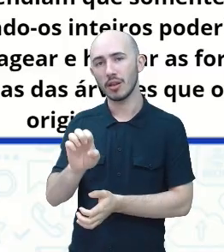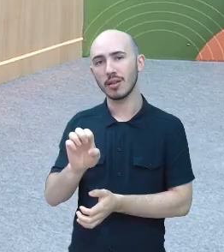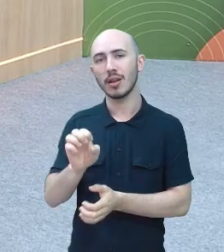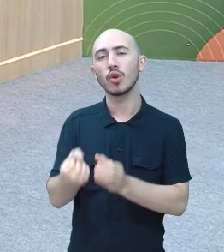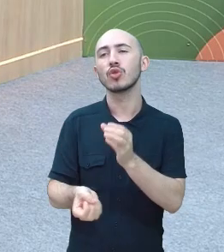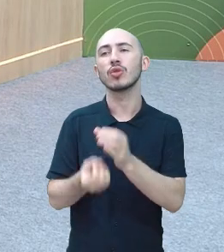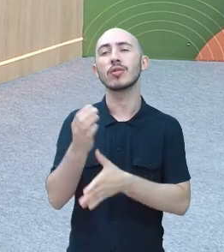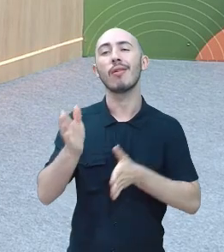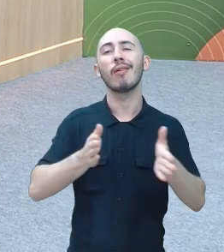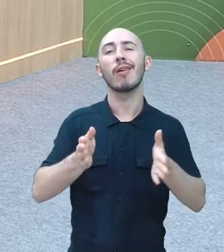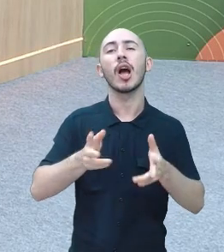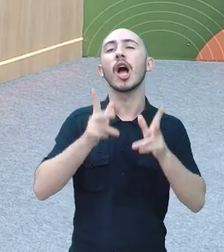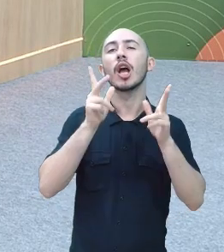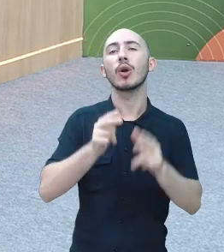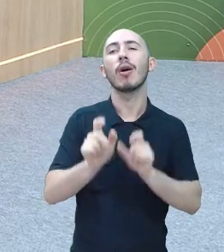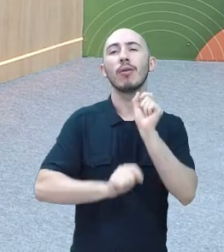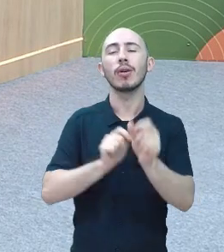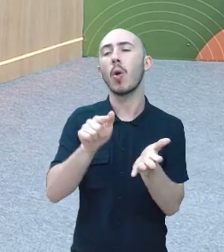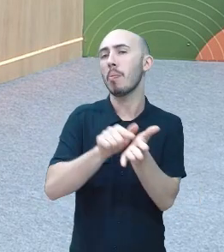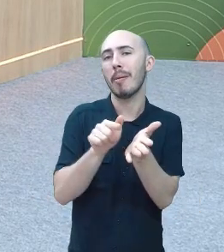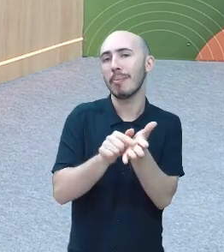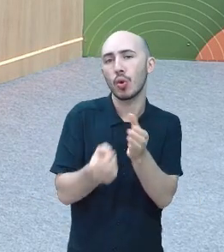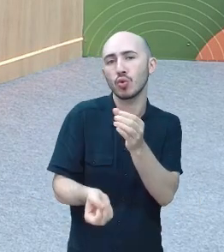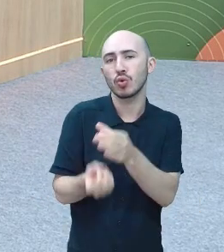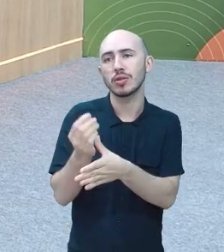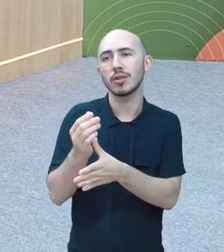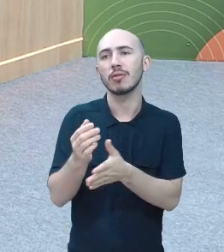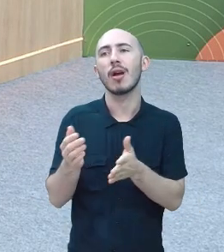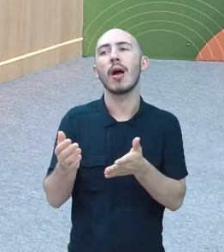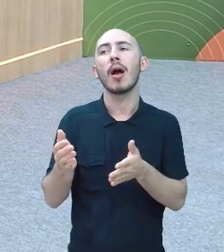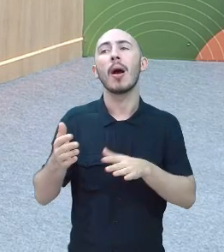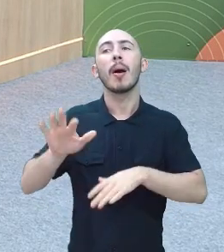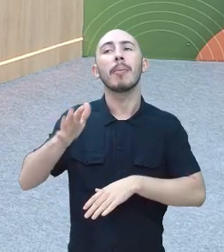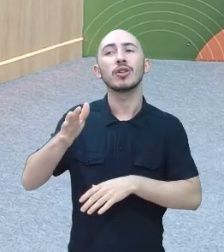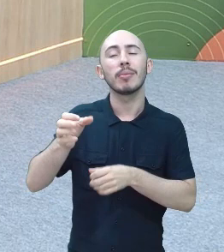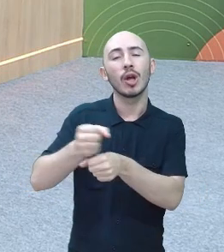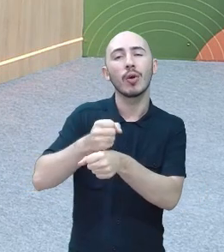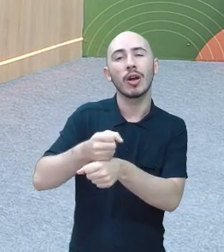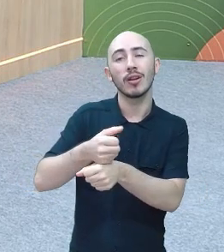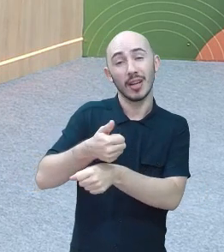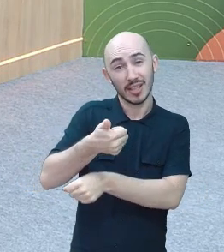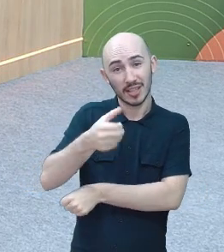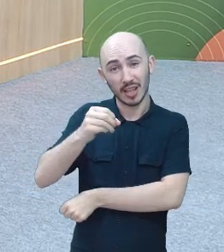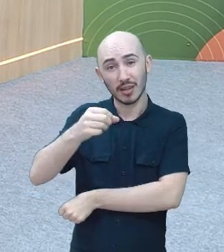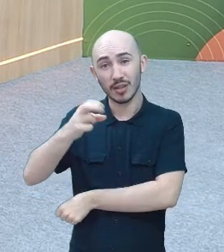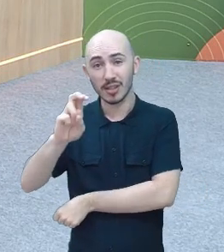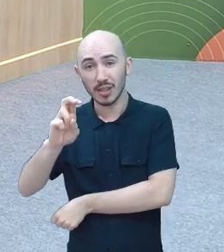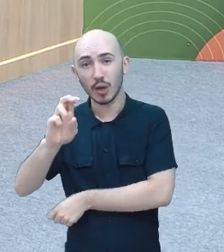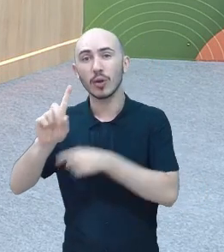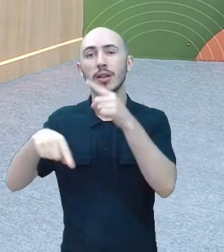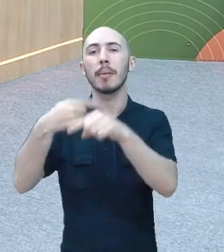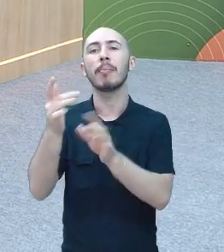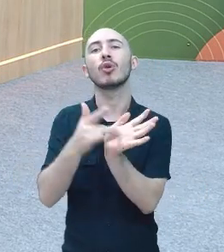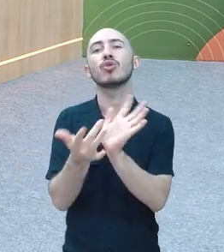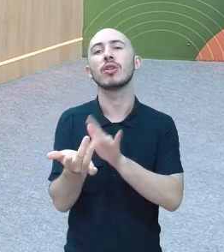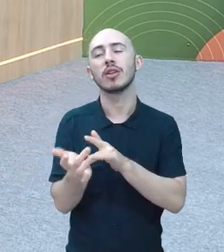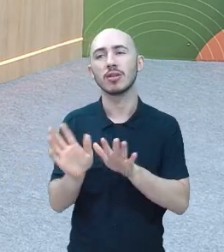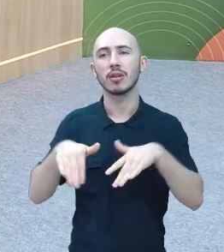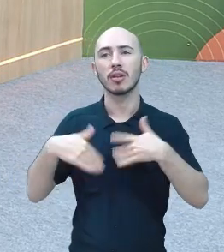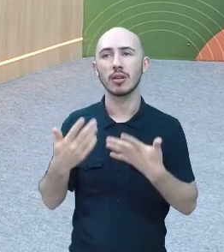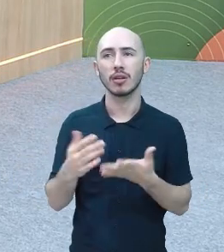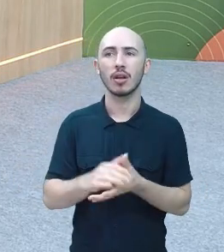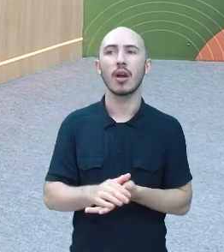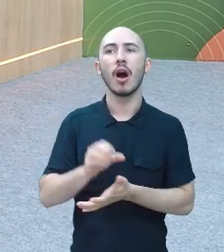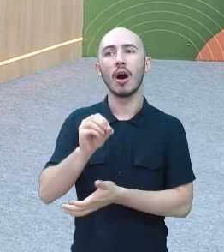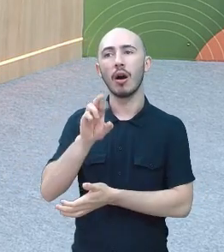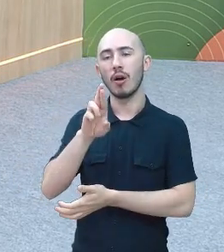ao mesmo tempo em que surgiu o próprio papel, por volta de 105 d.C., né? Ori significa dobrar e kami